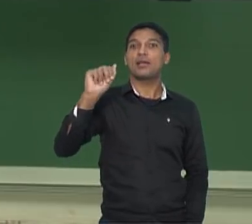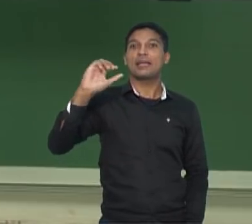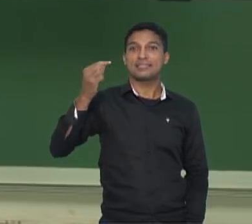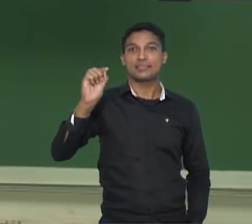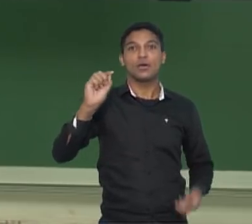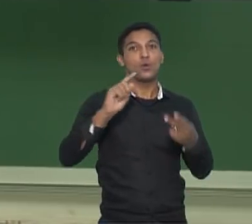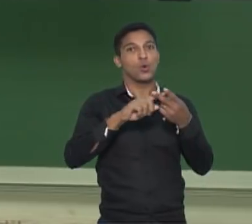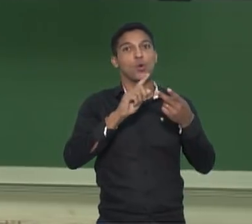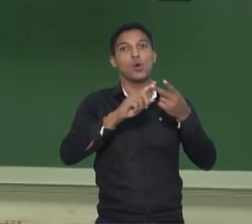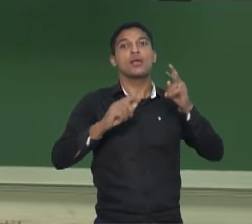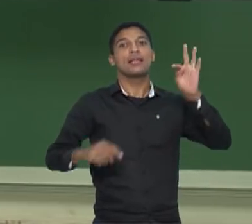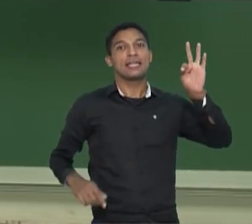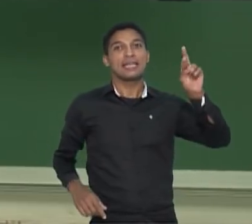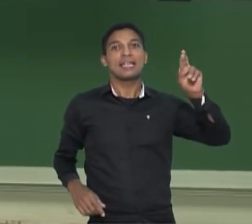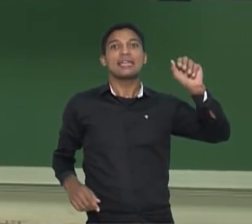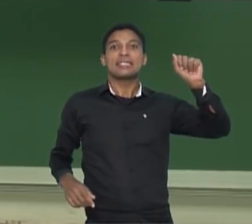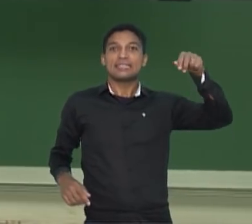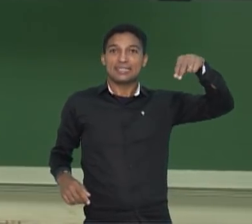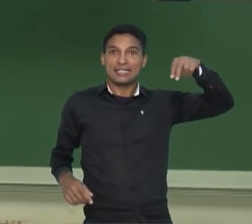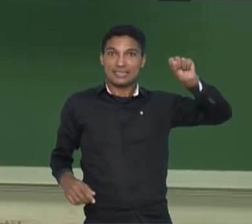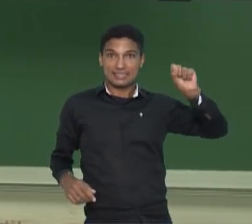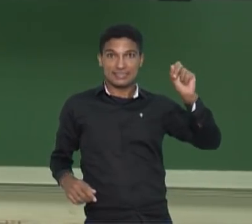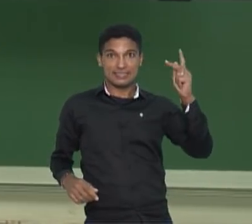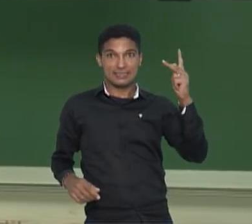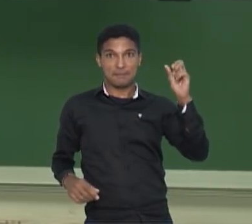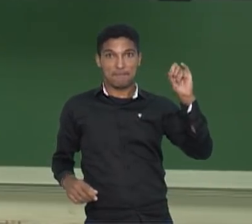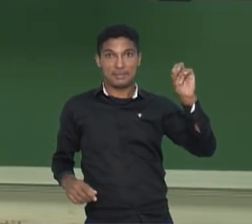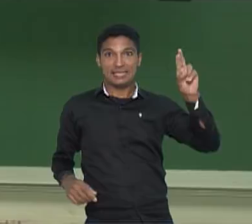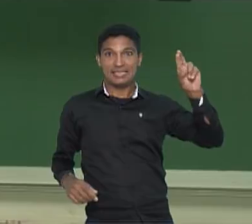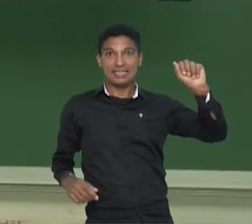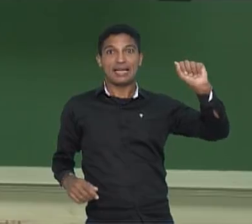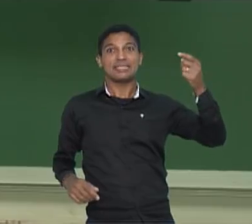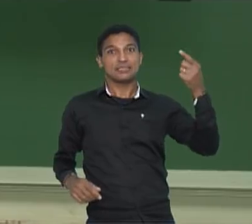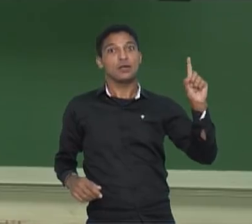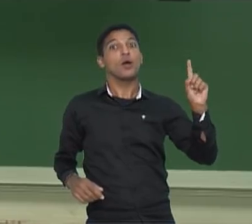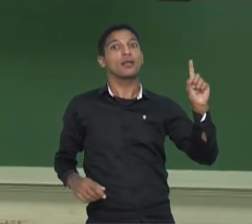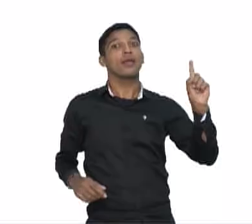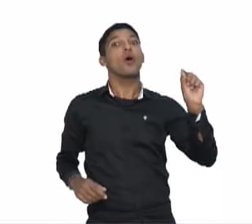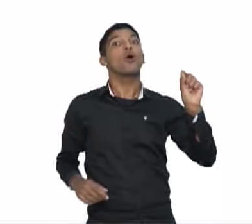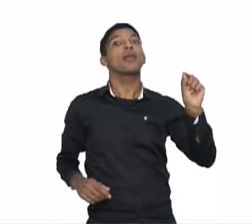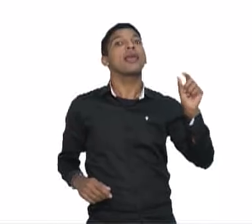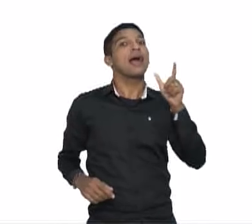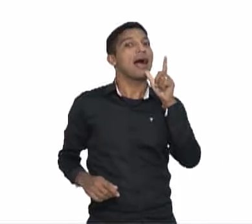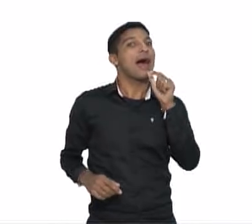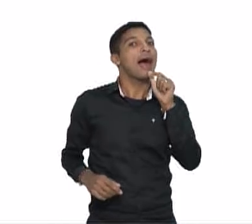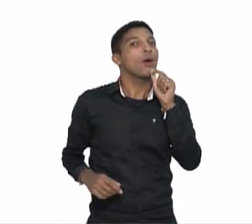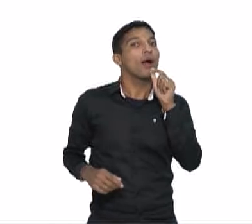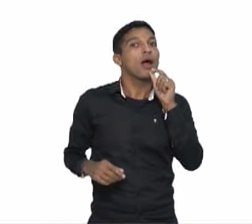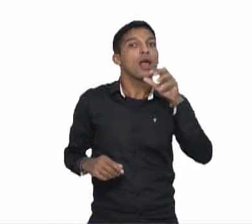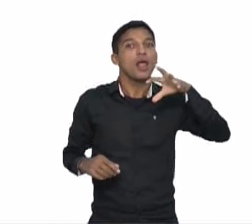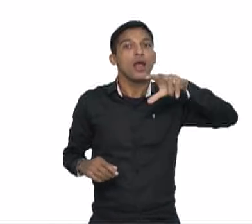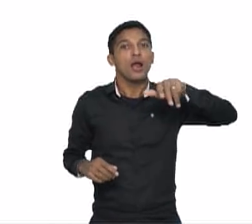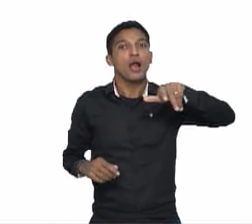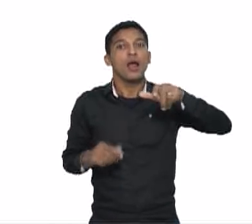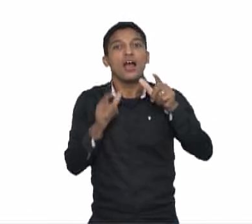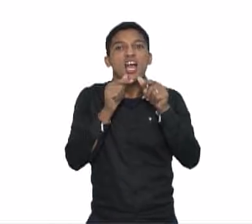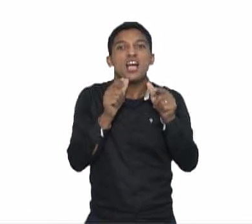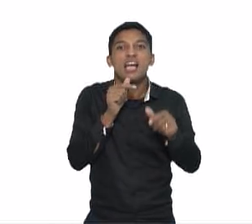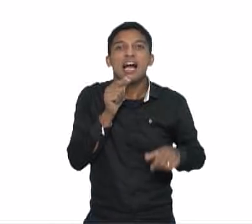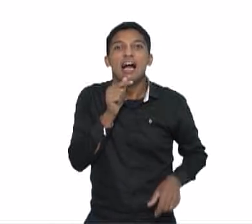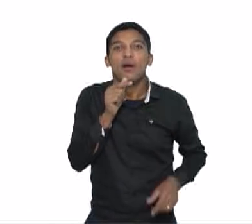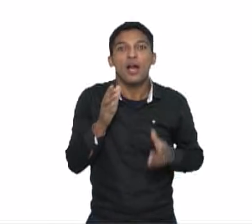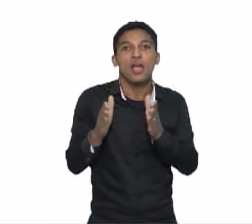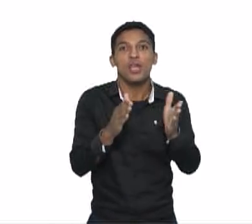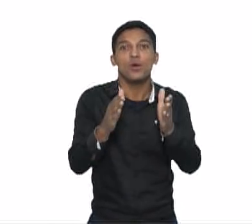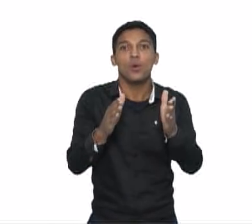da água líquida em vapor. Mas a diferença é que, na evaporação, o